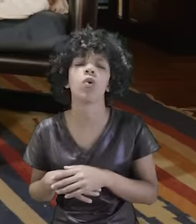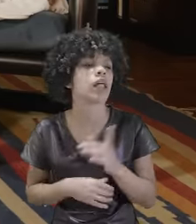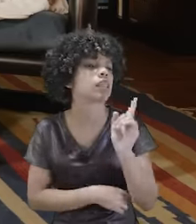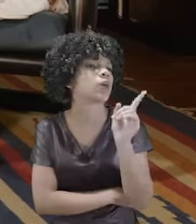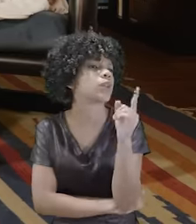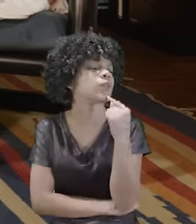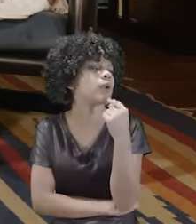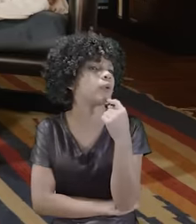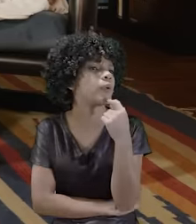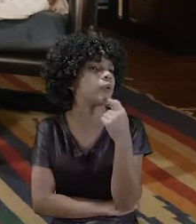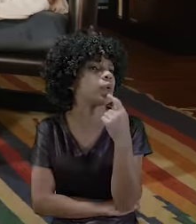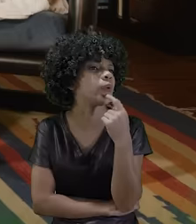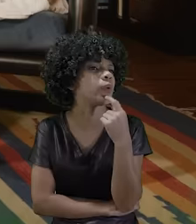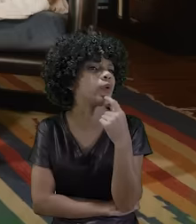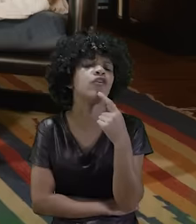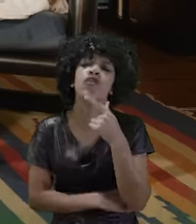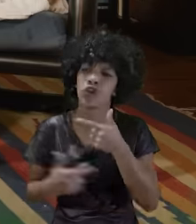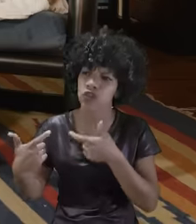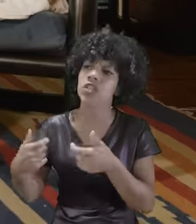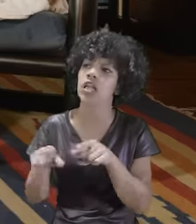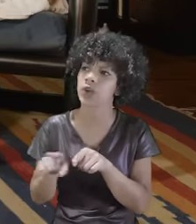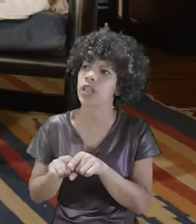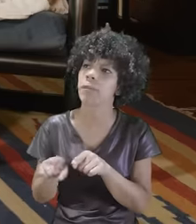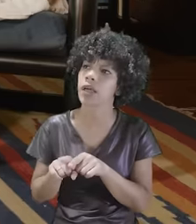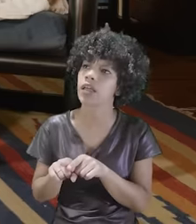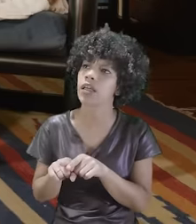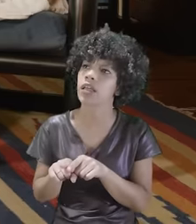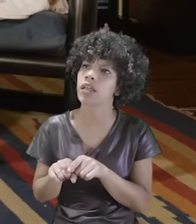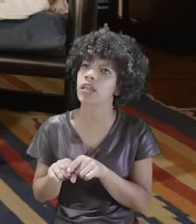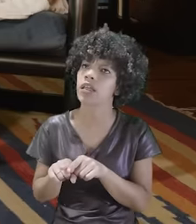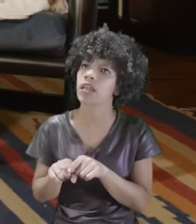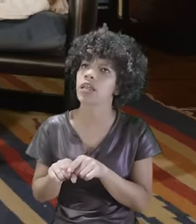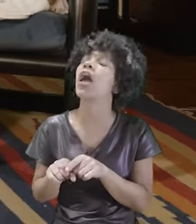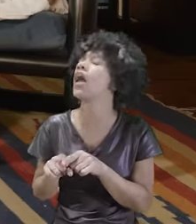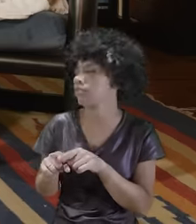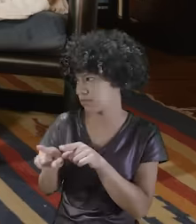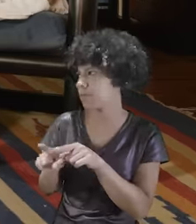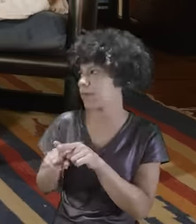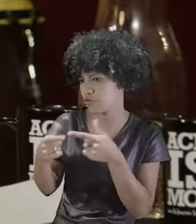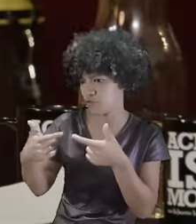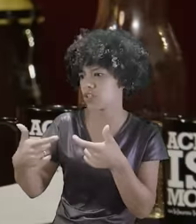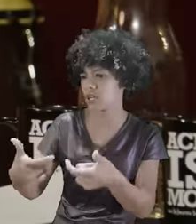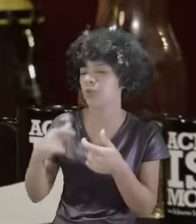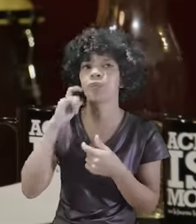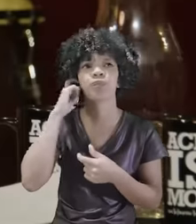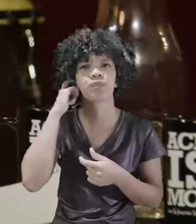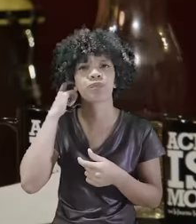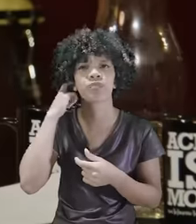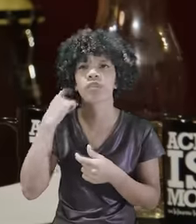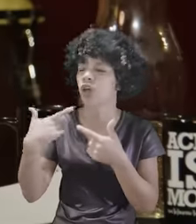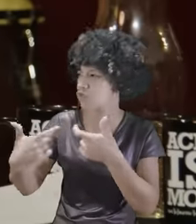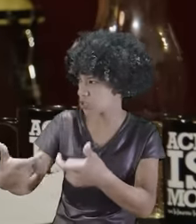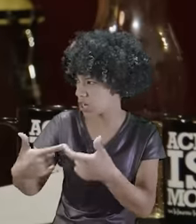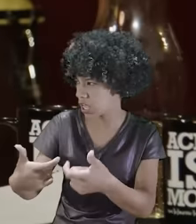não não não não não estou Fuzileiro também foi Fuzileiro que ele fala que foi Fuzileiro entrevista um